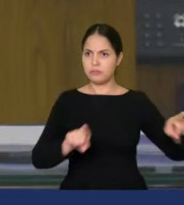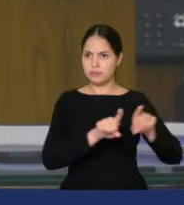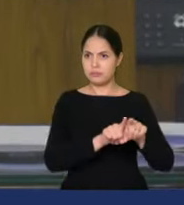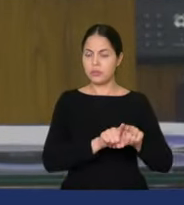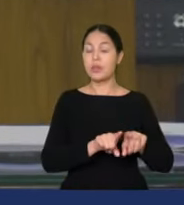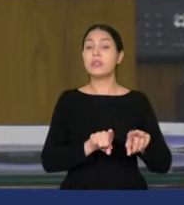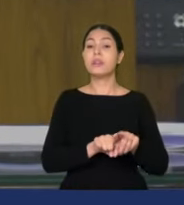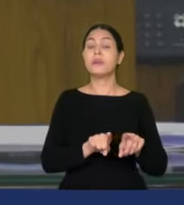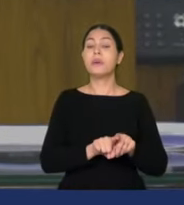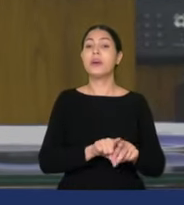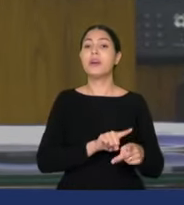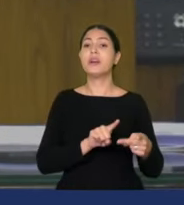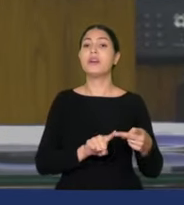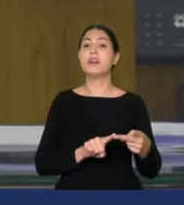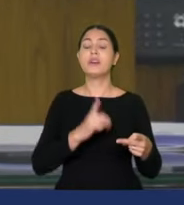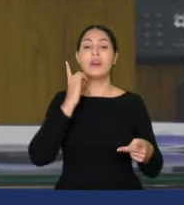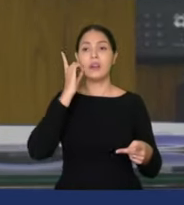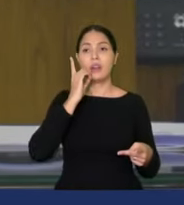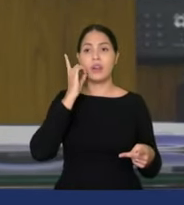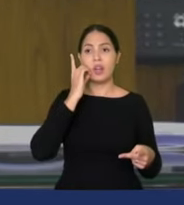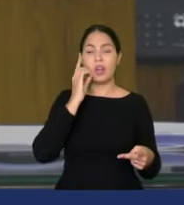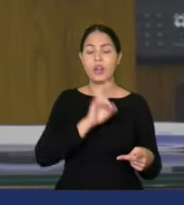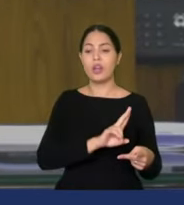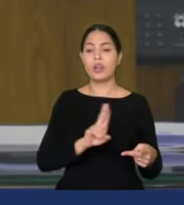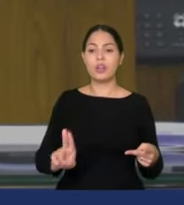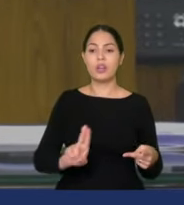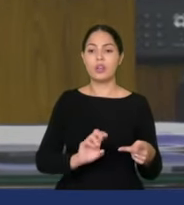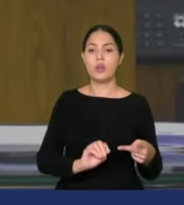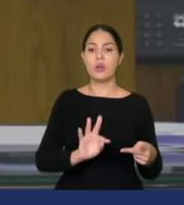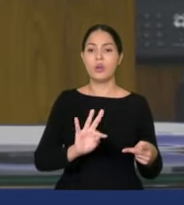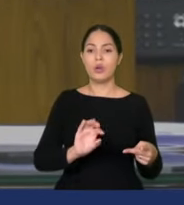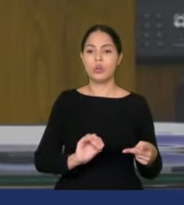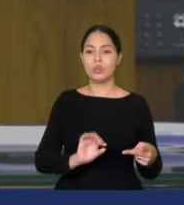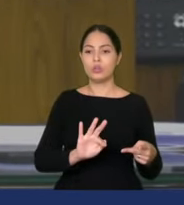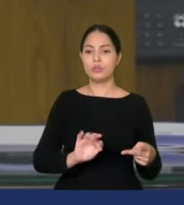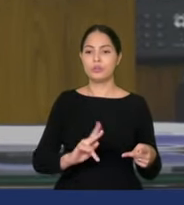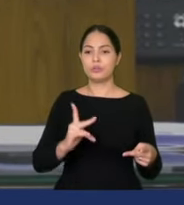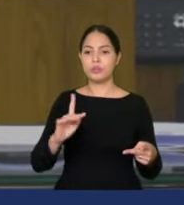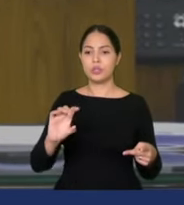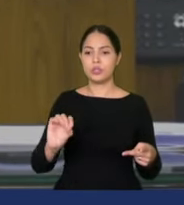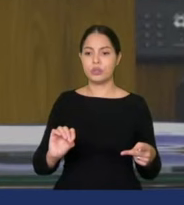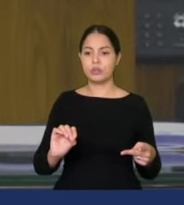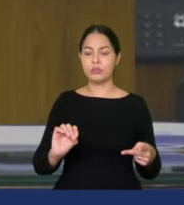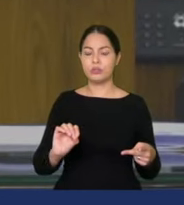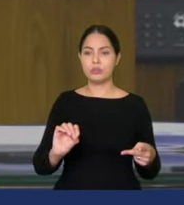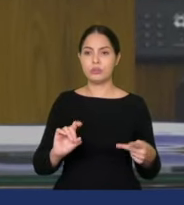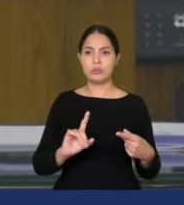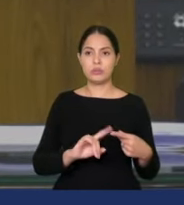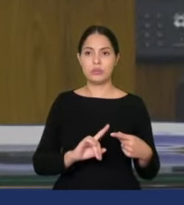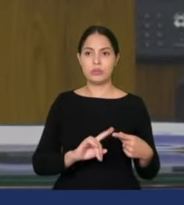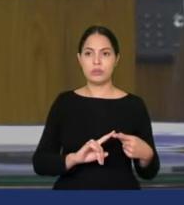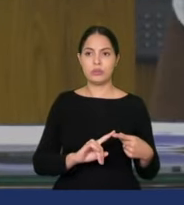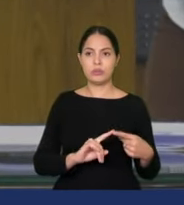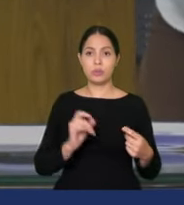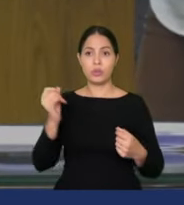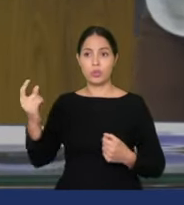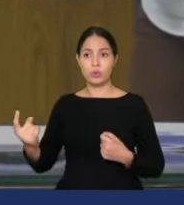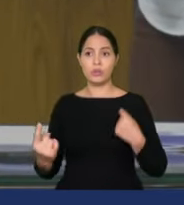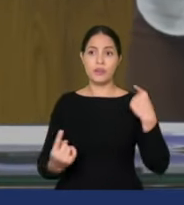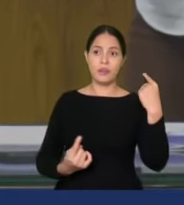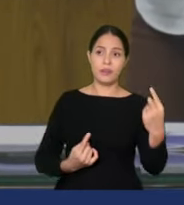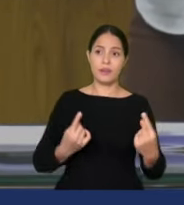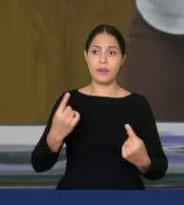ouvir o deputado Otto Filho, que está aqui. Eu peço ao senhor Vitor apenas que eu estou intercalando